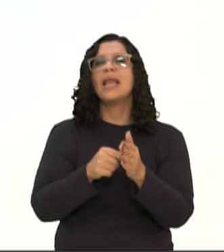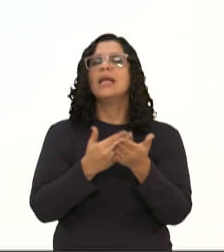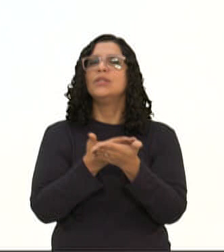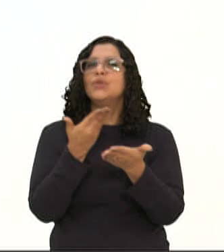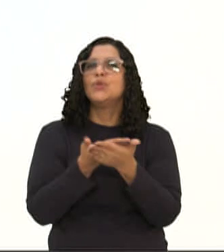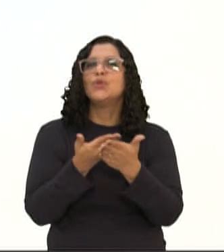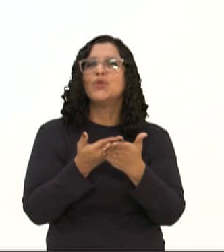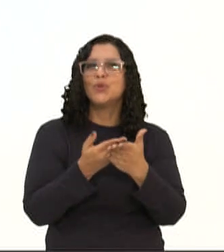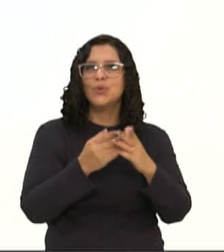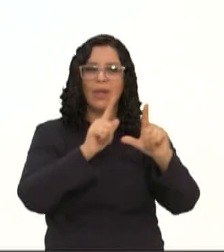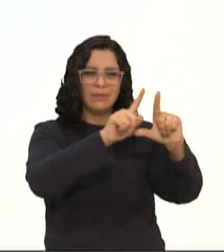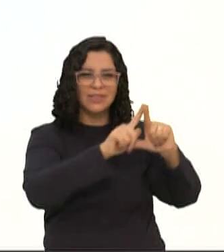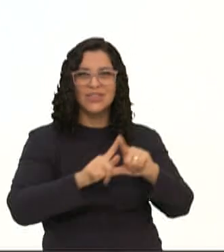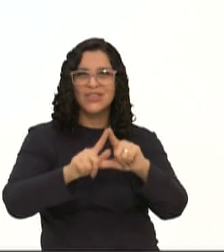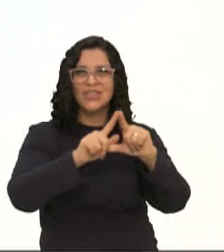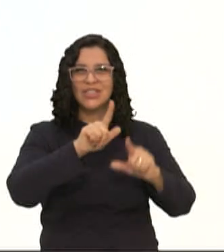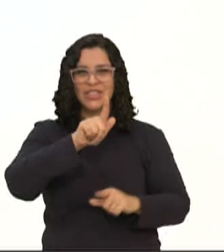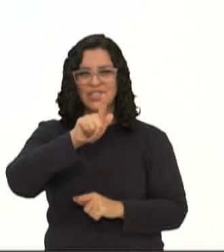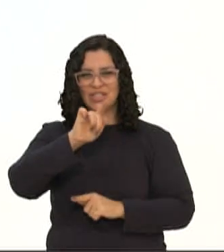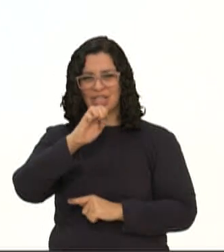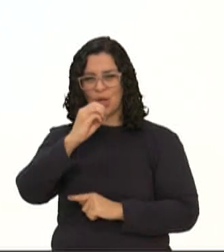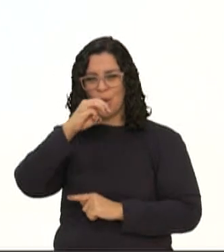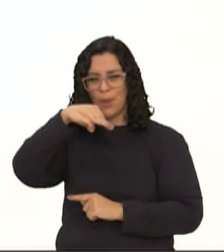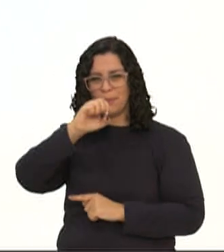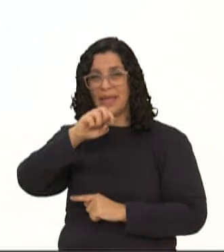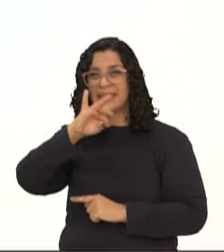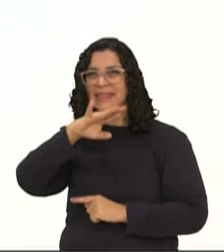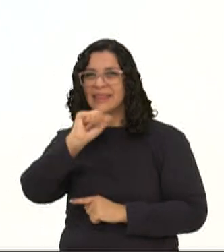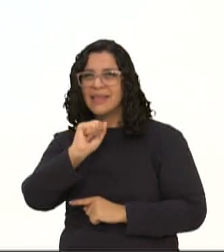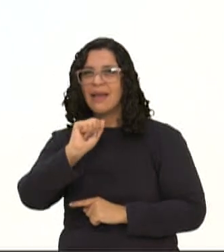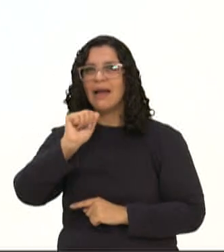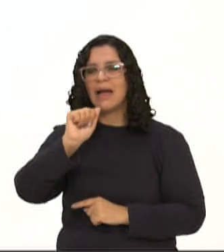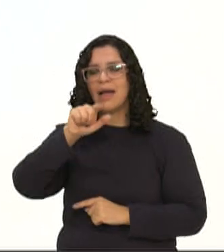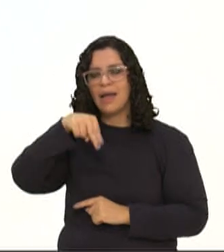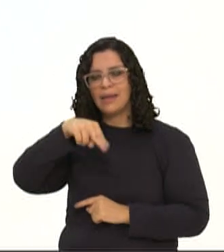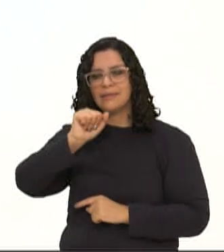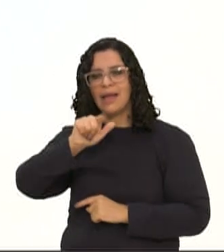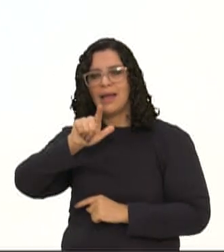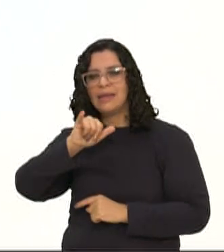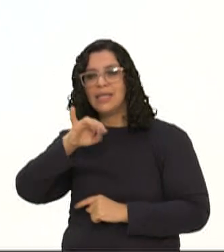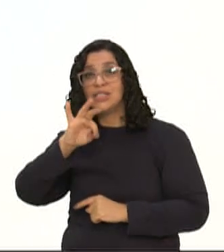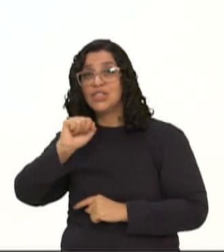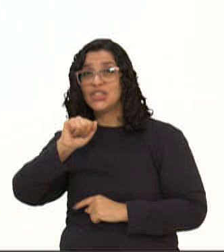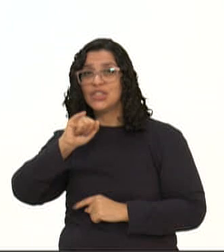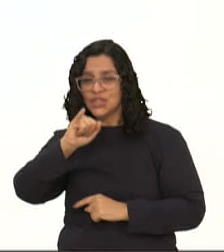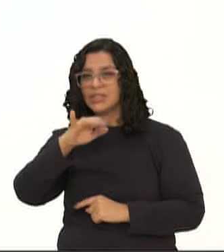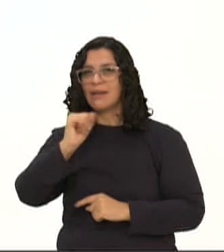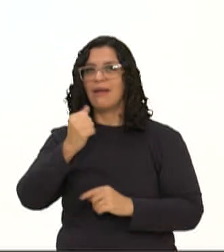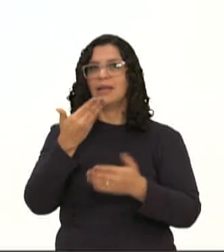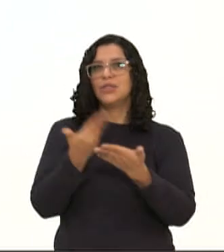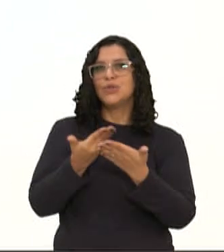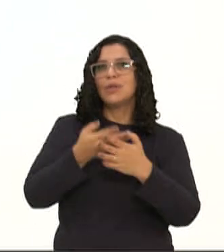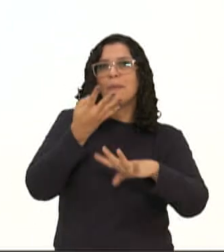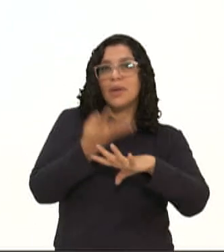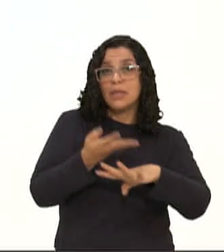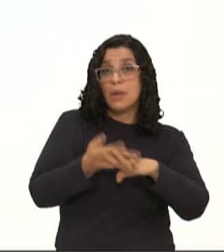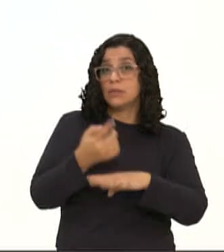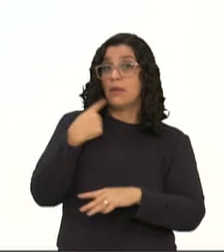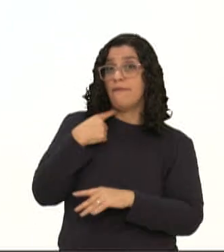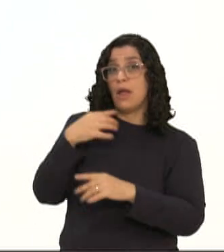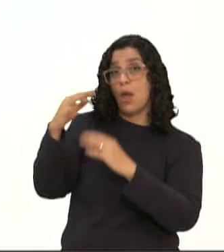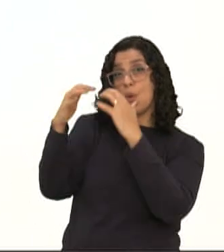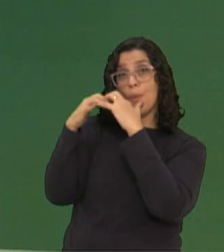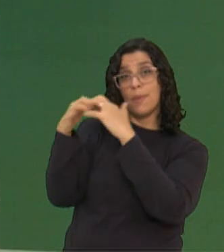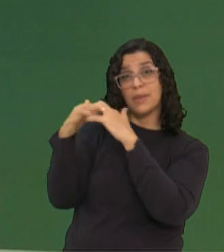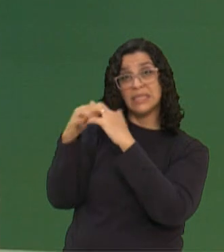analítica. Assunto esse que é muito estudado por vocês na matemática. E ele vai defender que o pensamento matemático deveria